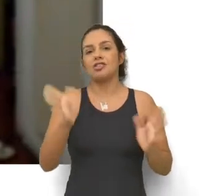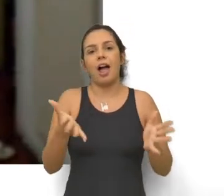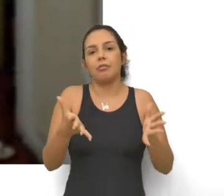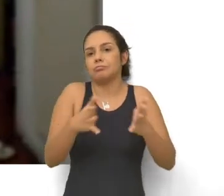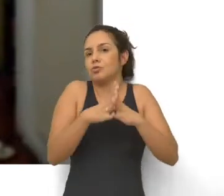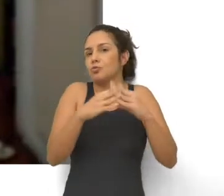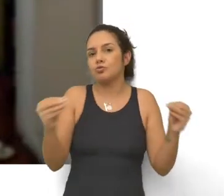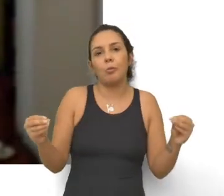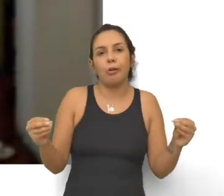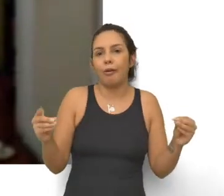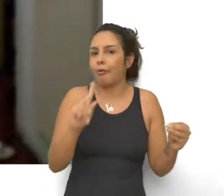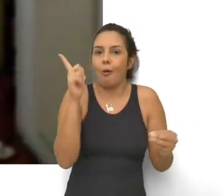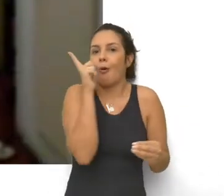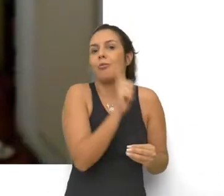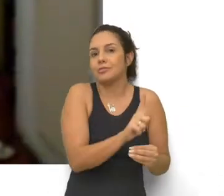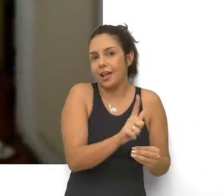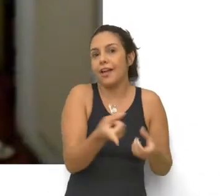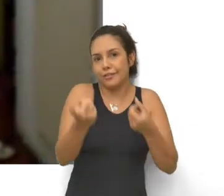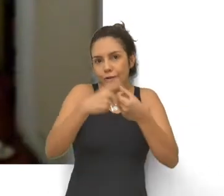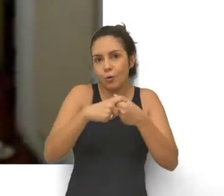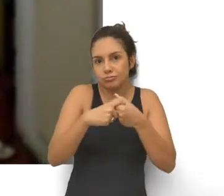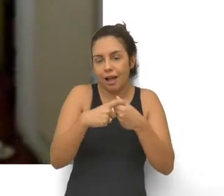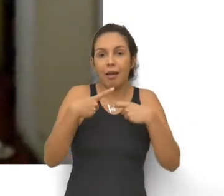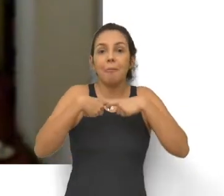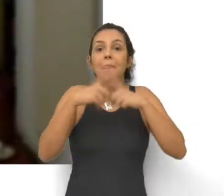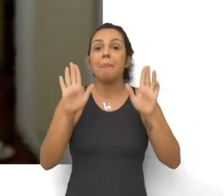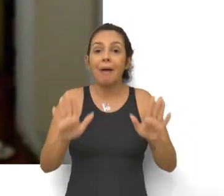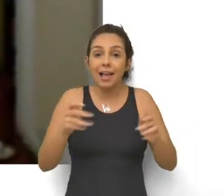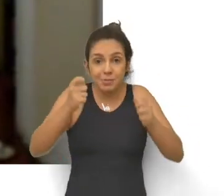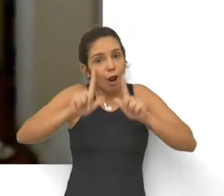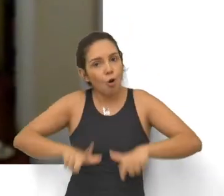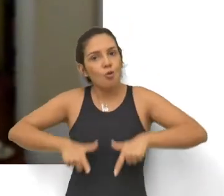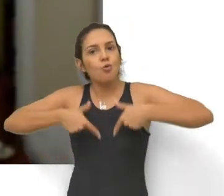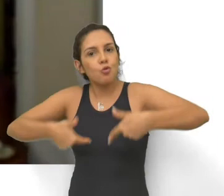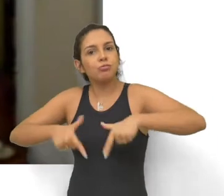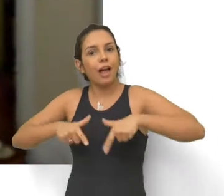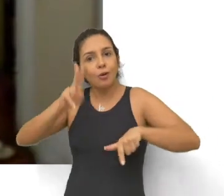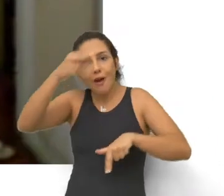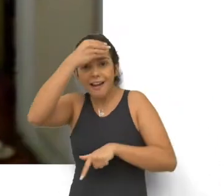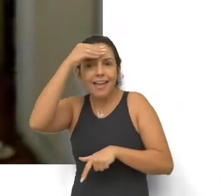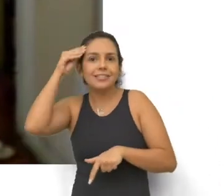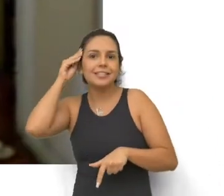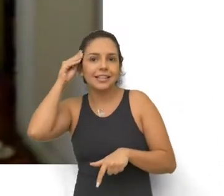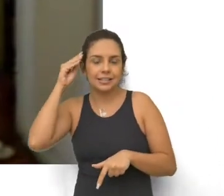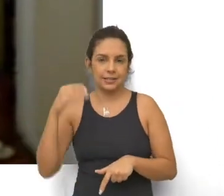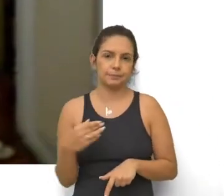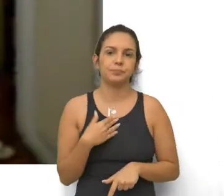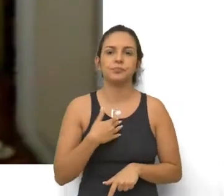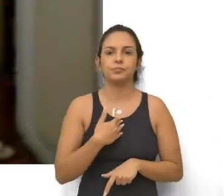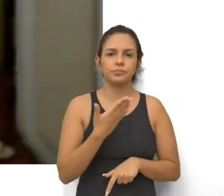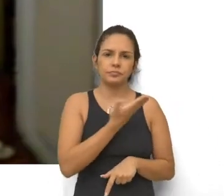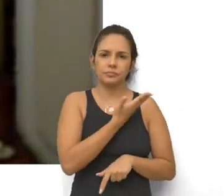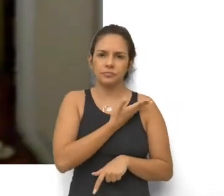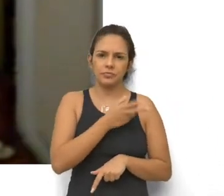elas reivindicam. Há 5 ou 4 anos atrás, eu sou muito amiga da Cecília Boal, que é a viúva do Augusto Boal e que